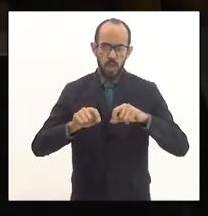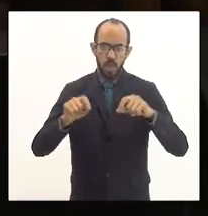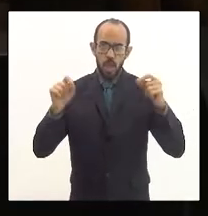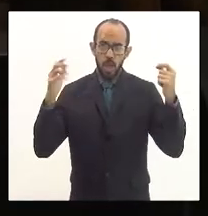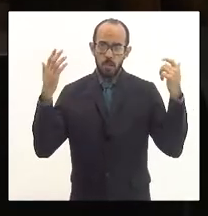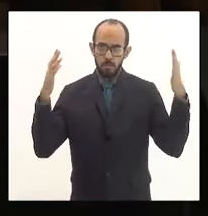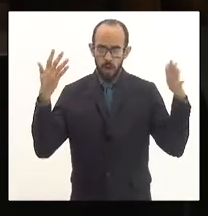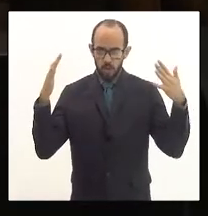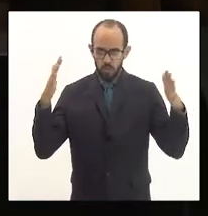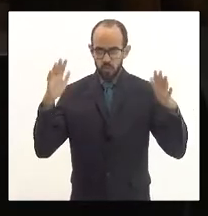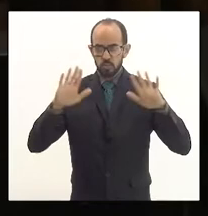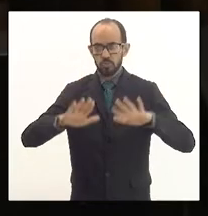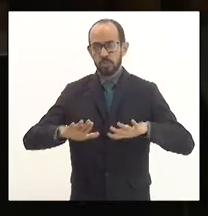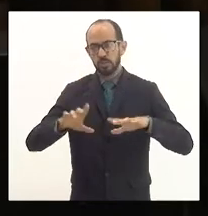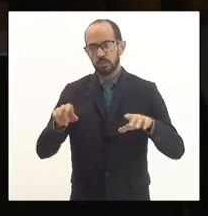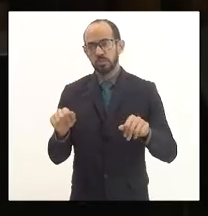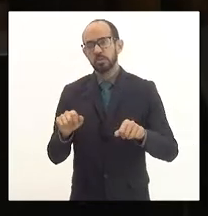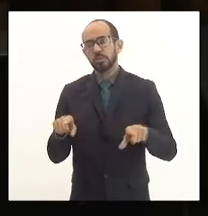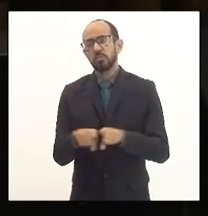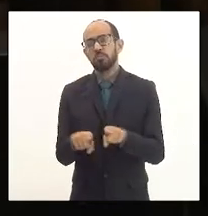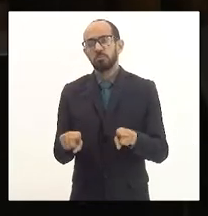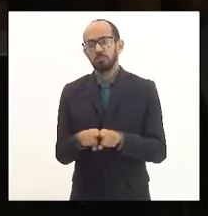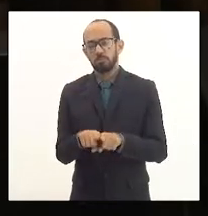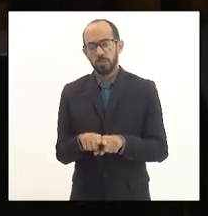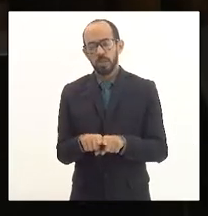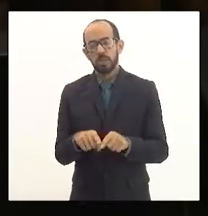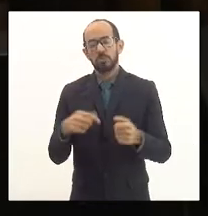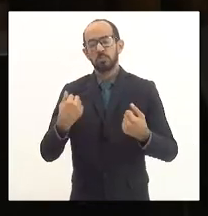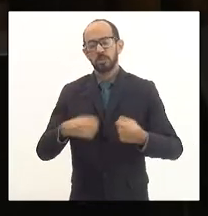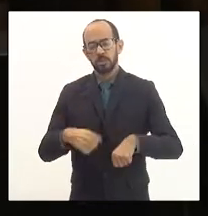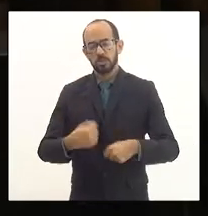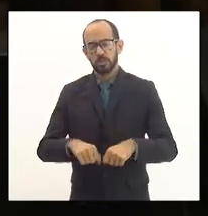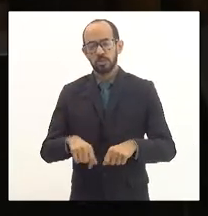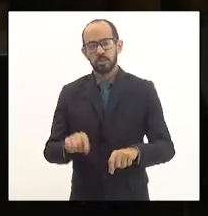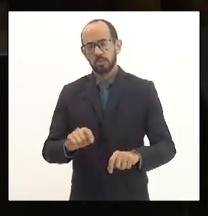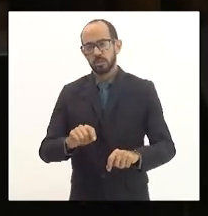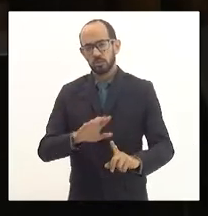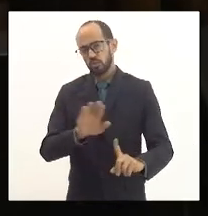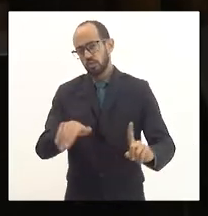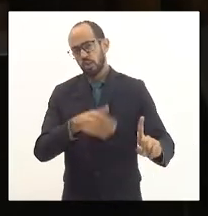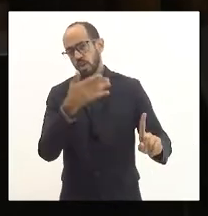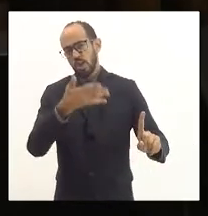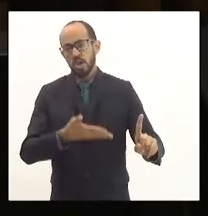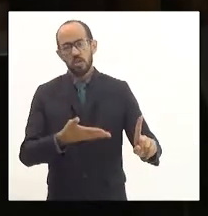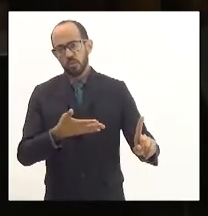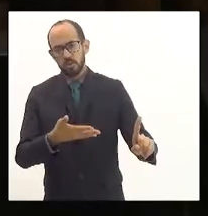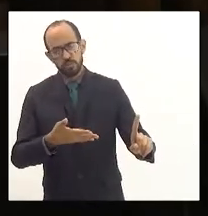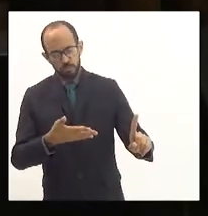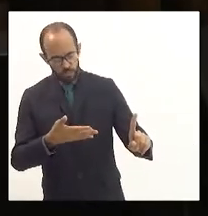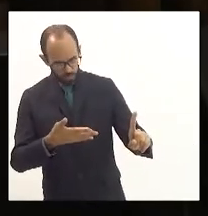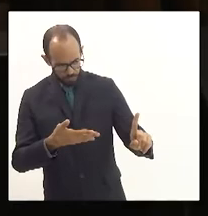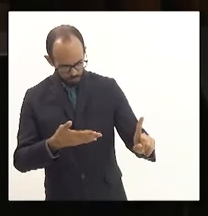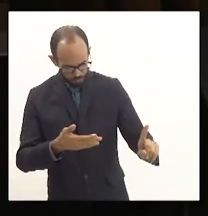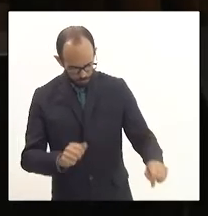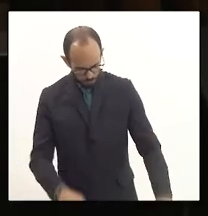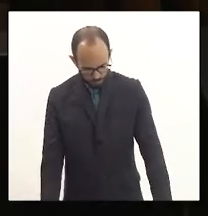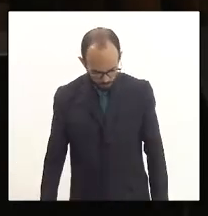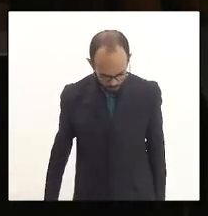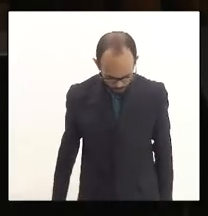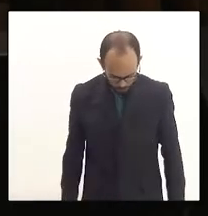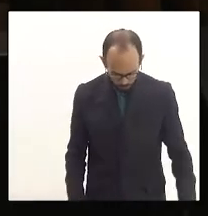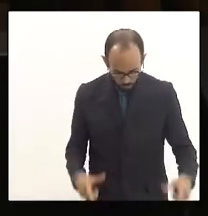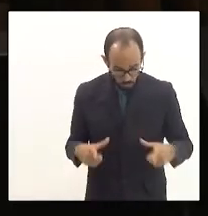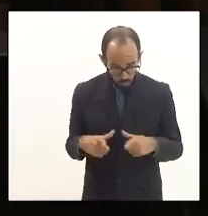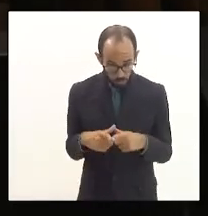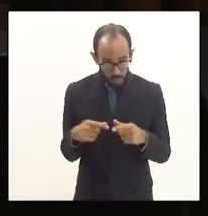aplausos em baixo também necessita um de reconhecimento então em